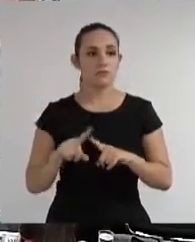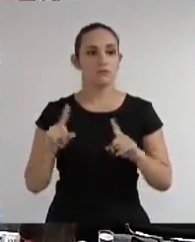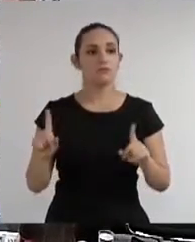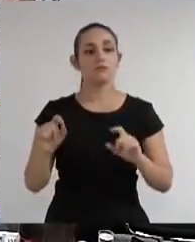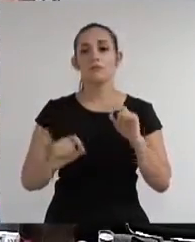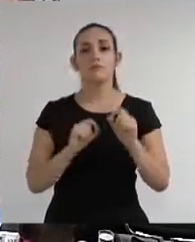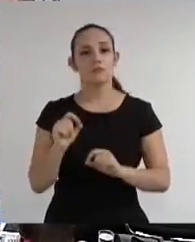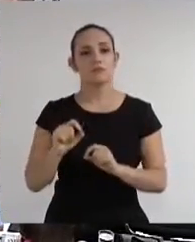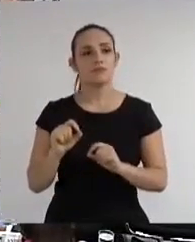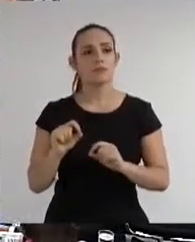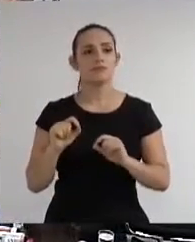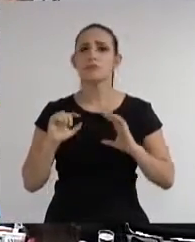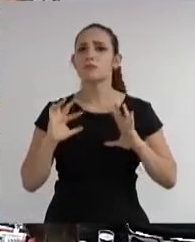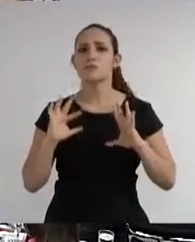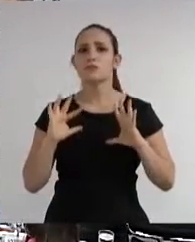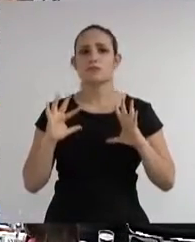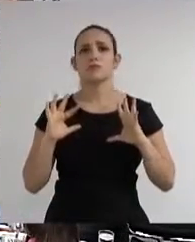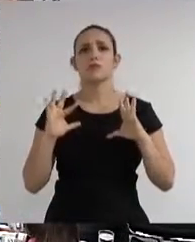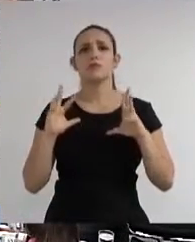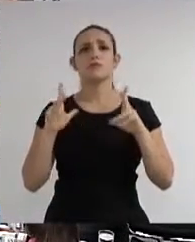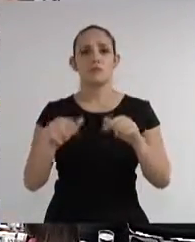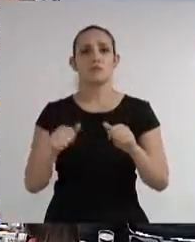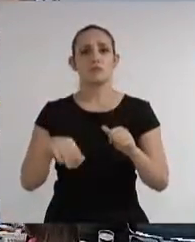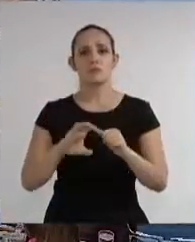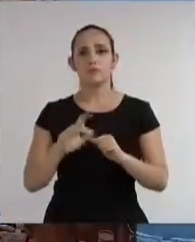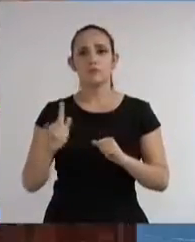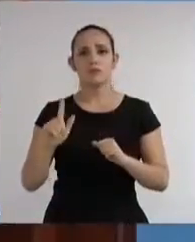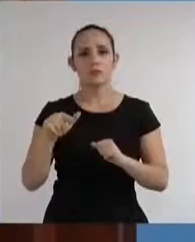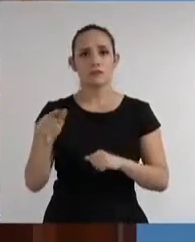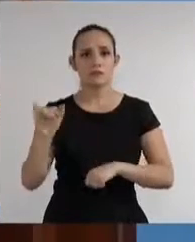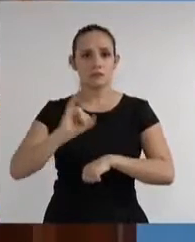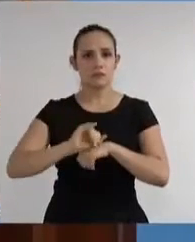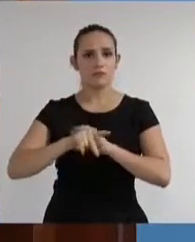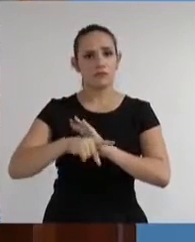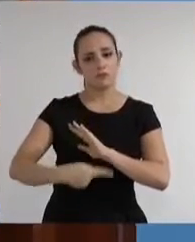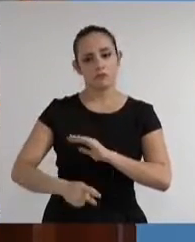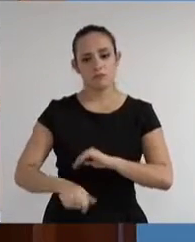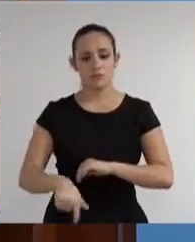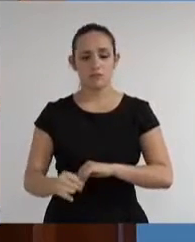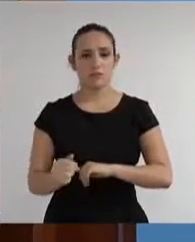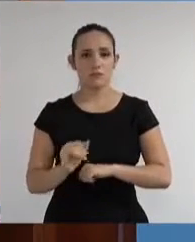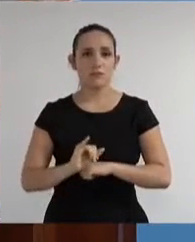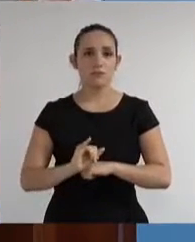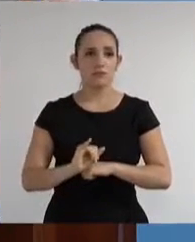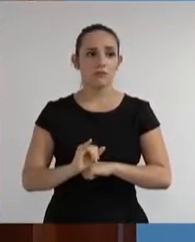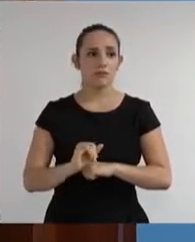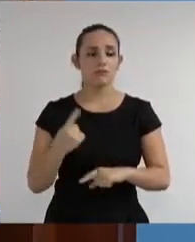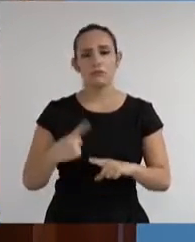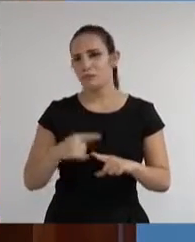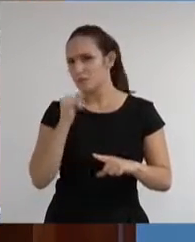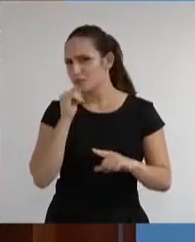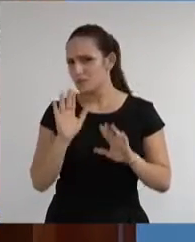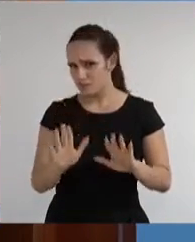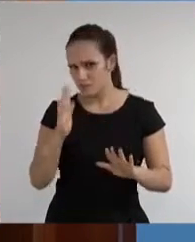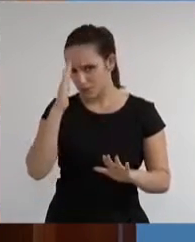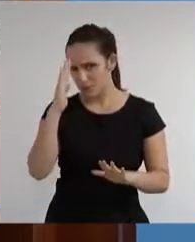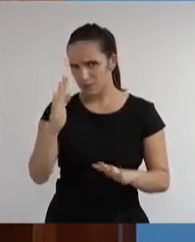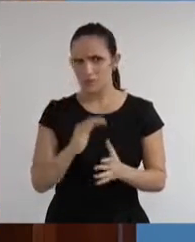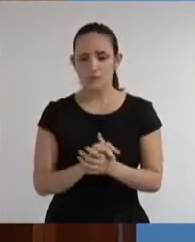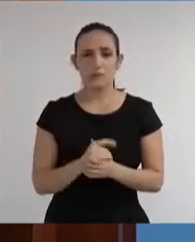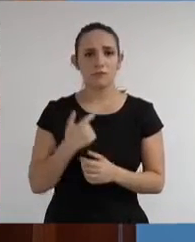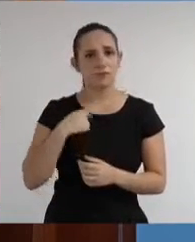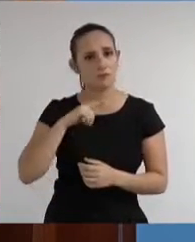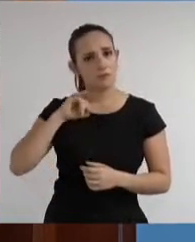parlamentar deste Estado, mas eu tenho preocupação também com Campo Grande, que é a nossa capital de Estado, e principalmente porque eu tive a